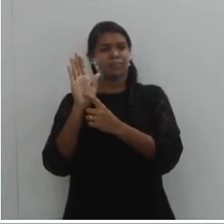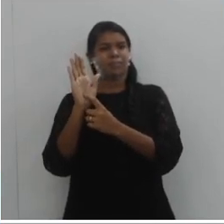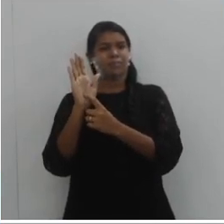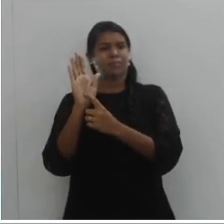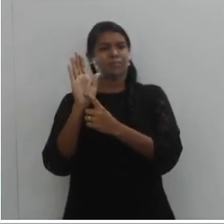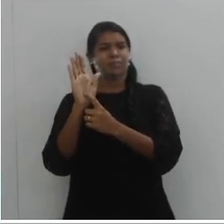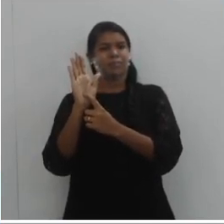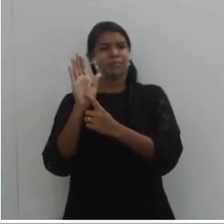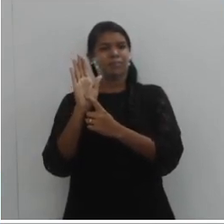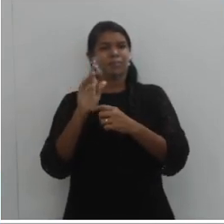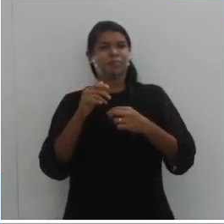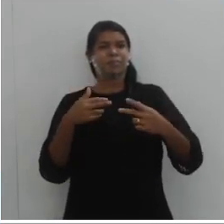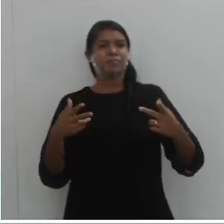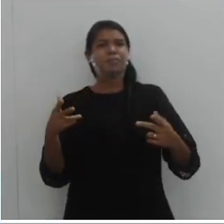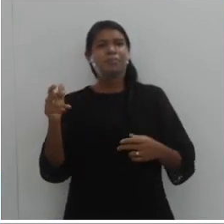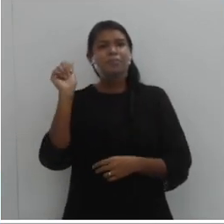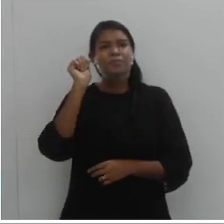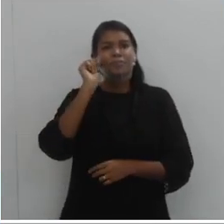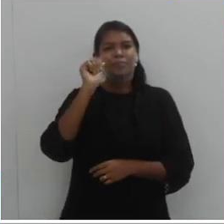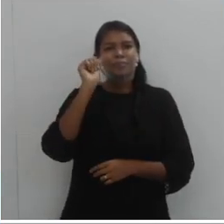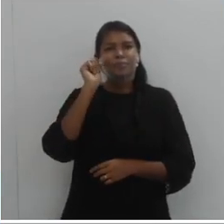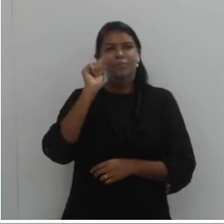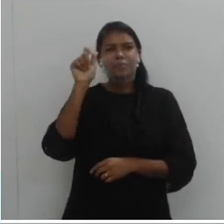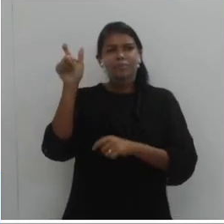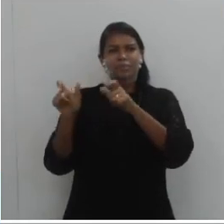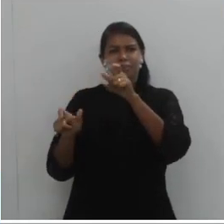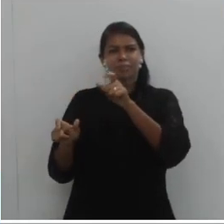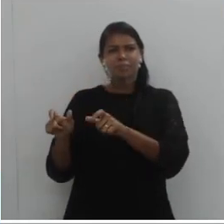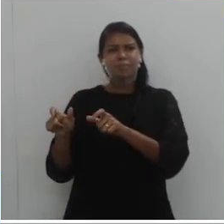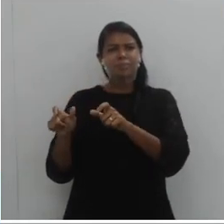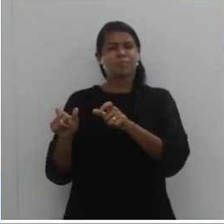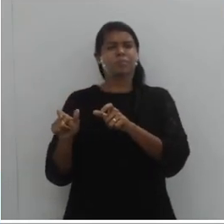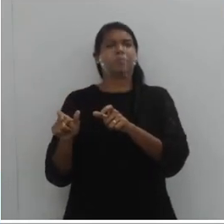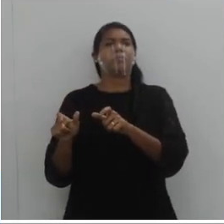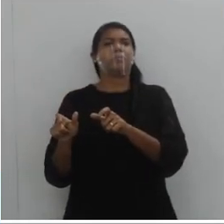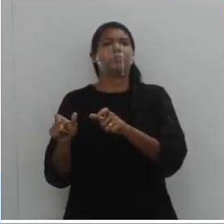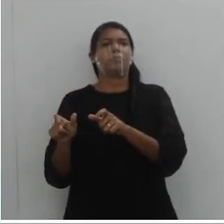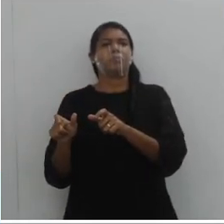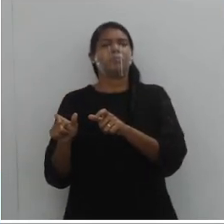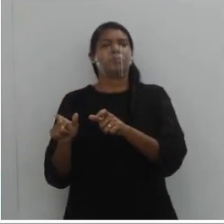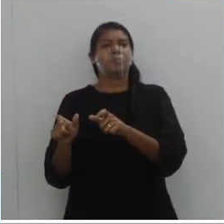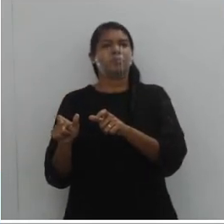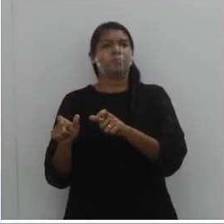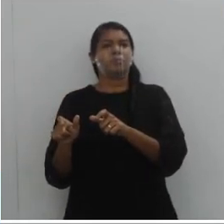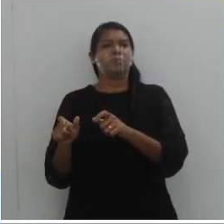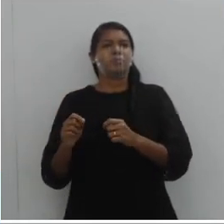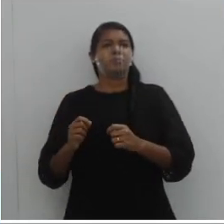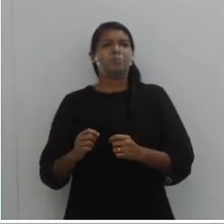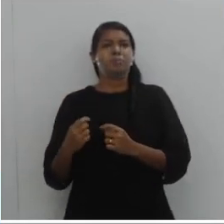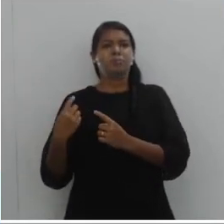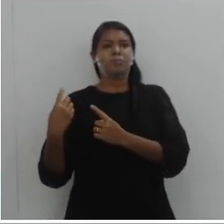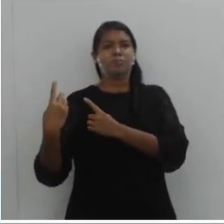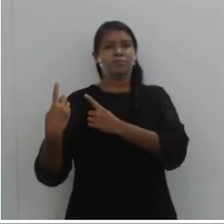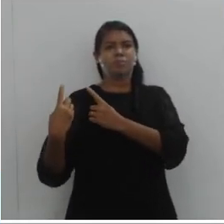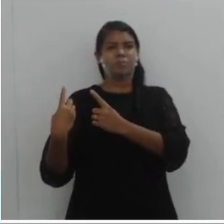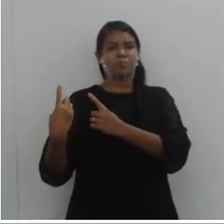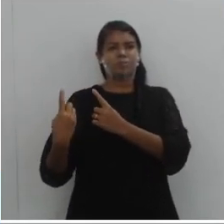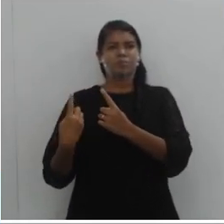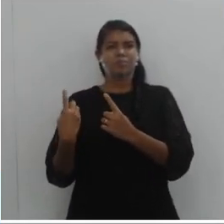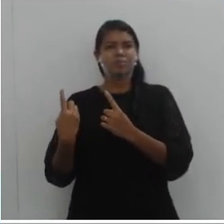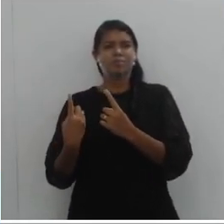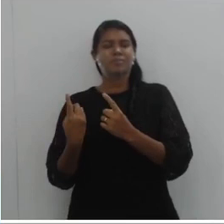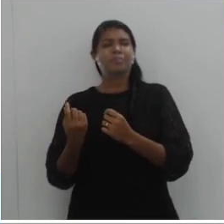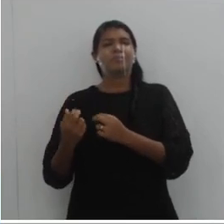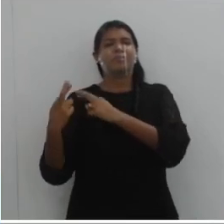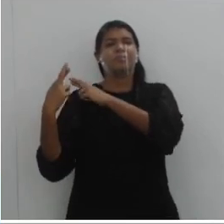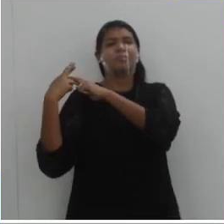várias mulheres numa situação a qual elas estão. E ali do lado eu elaborei para vocês o